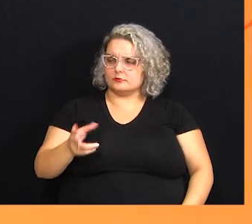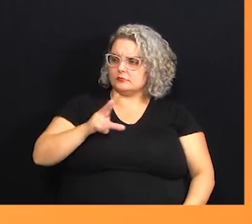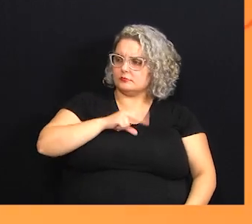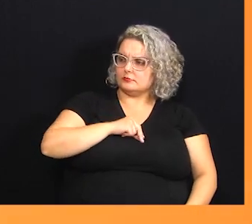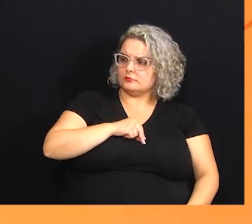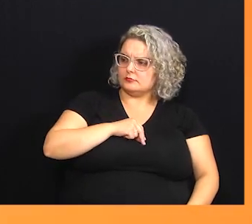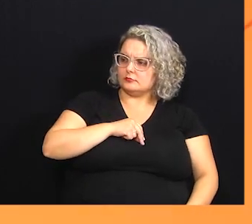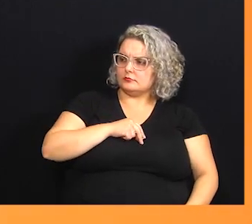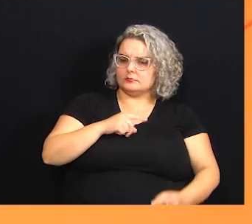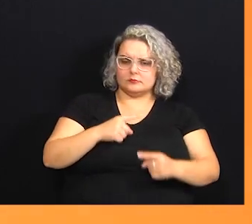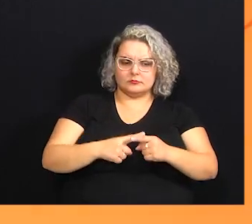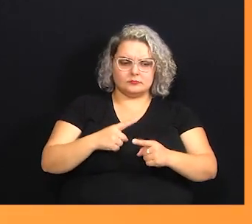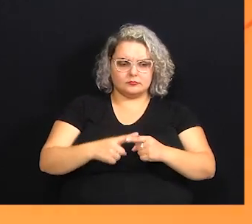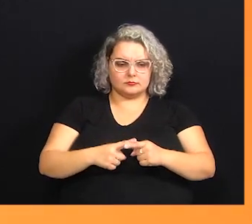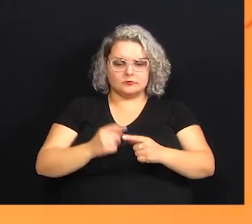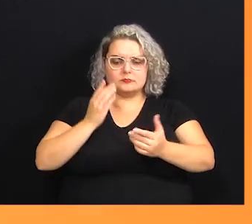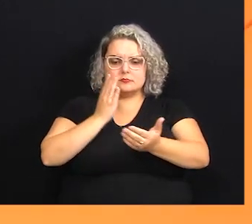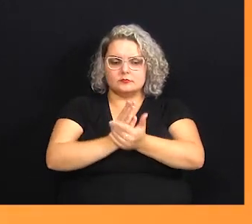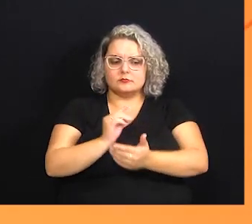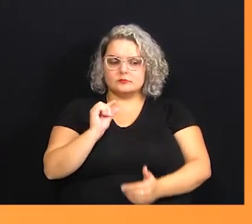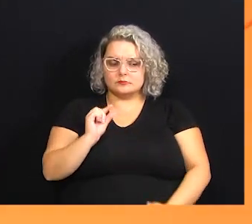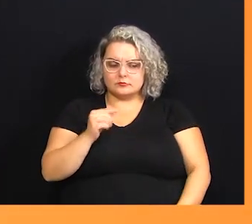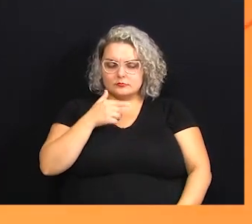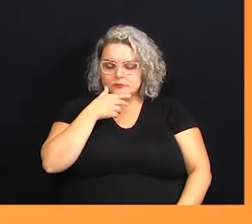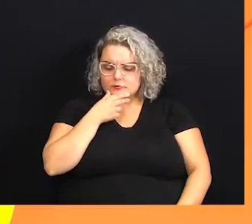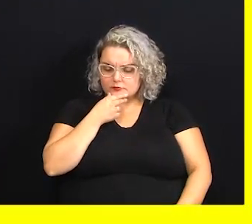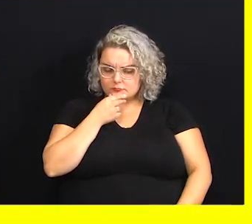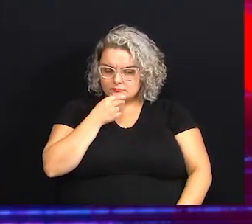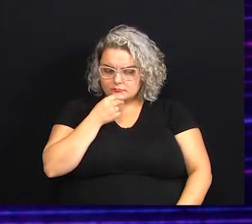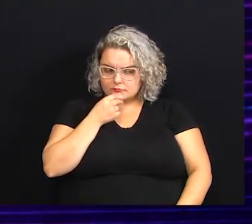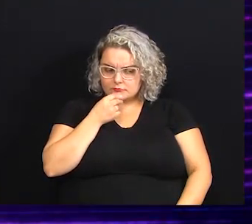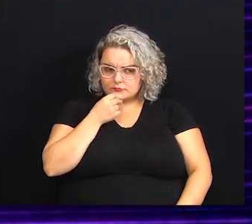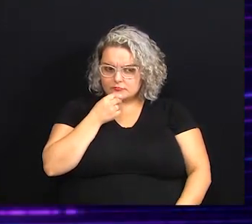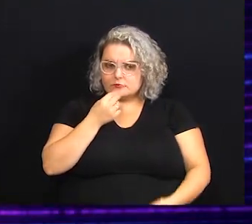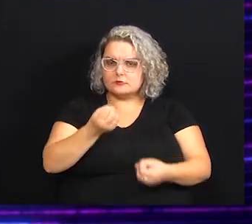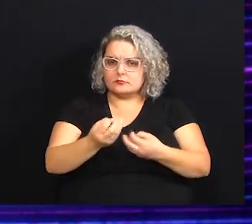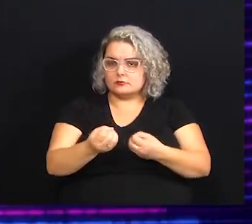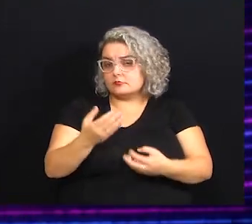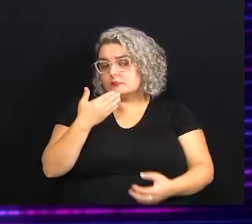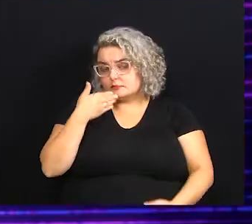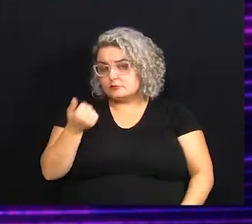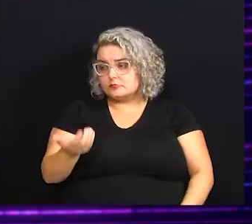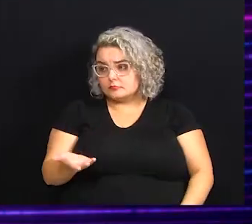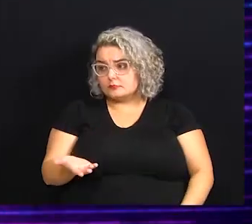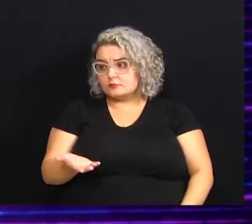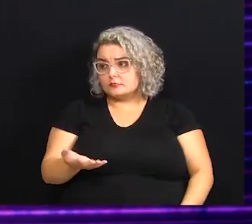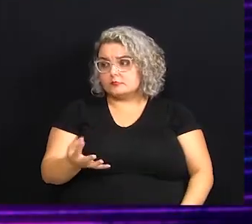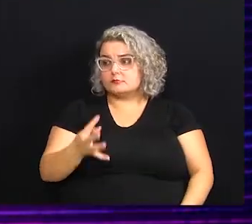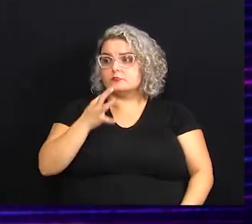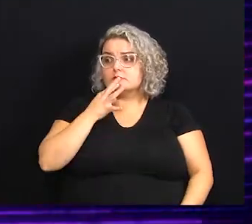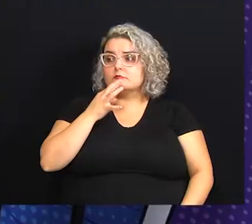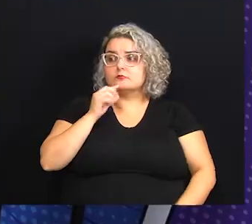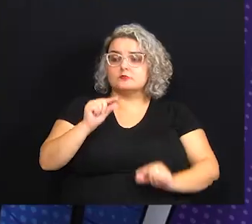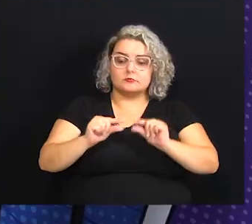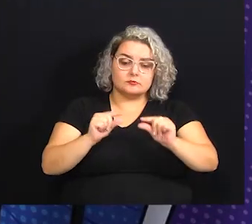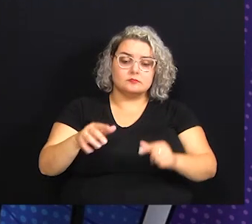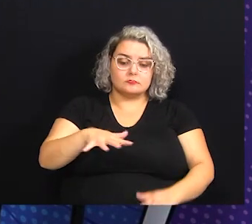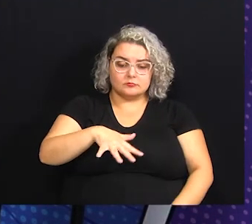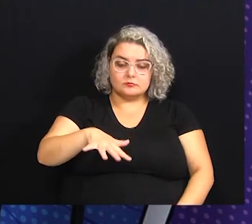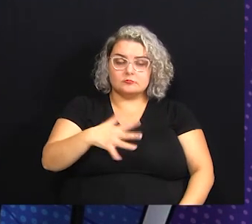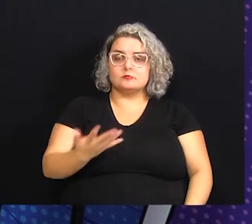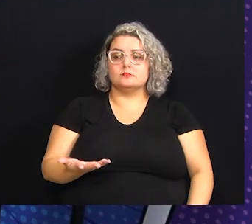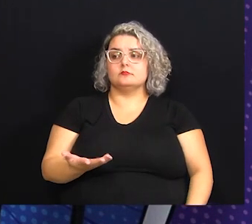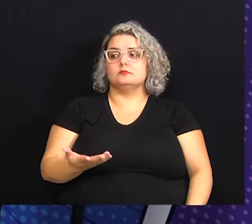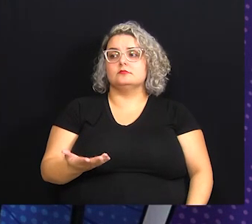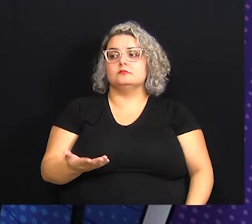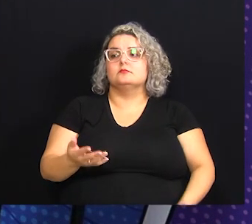falar, nossa, pera, por que eu não paro um pouquinho e me informo melhor? Conhecer um pouquinho disso. Então